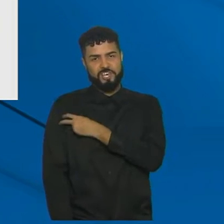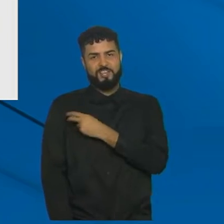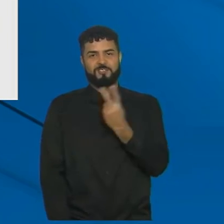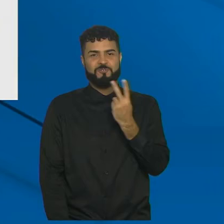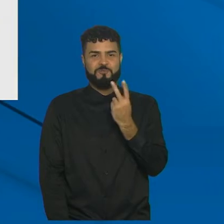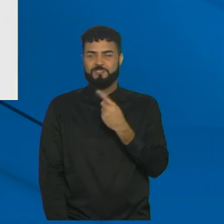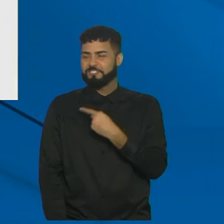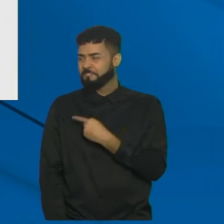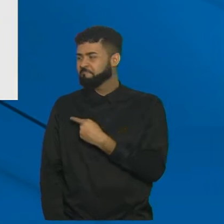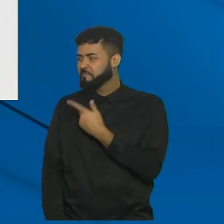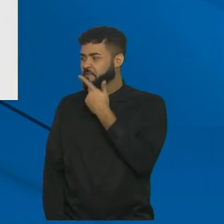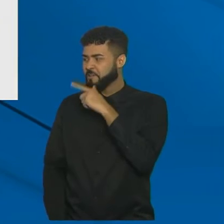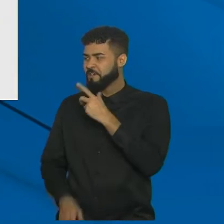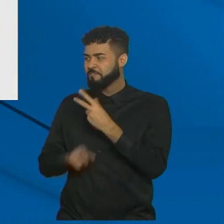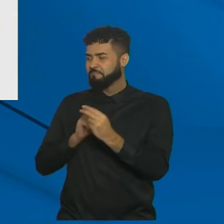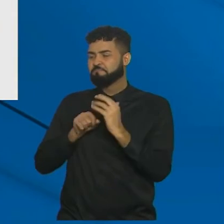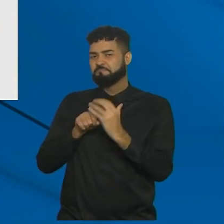da vacina contra cover de 19